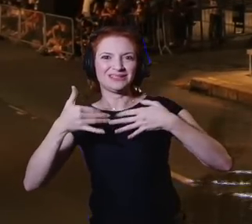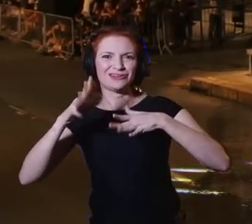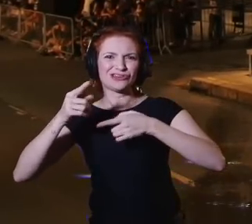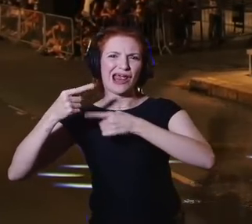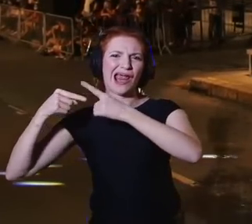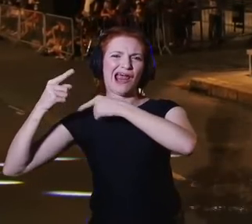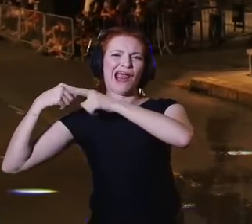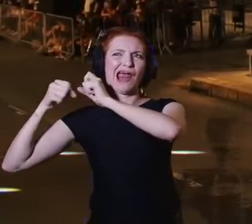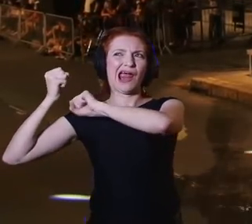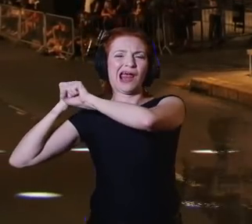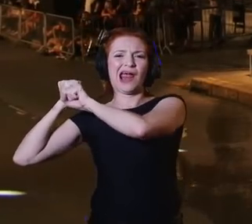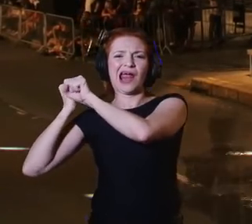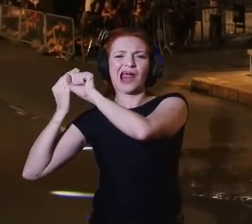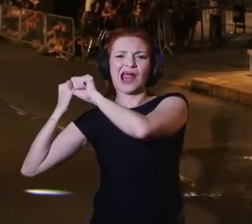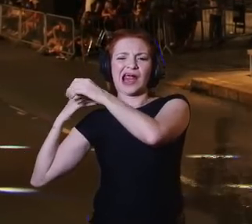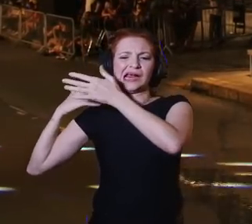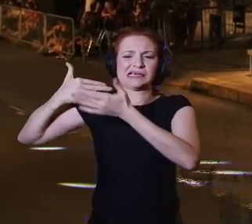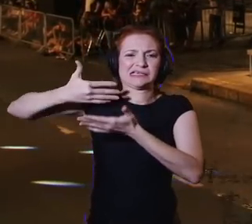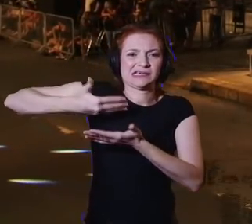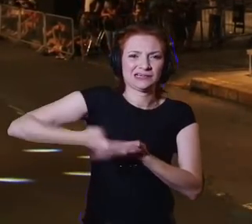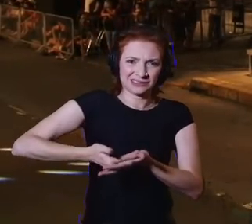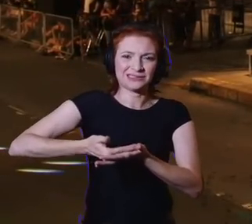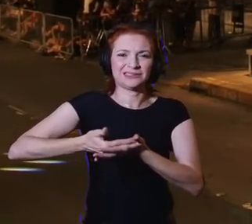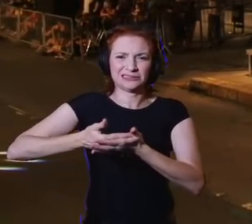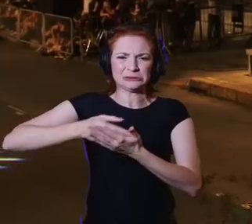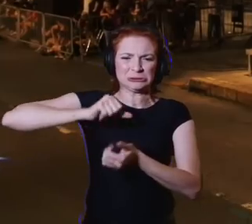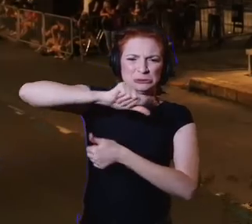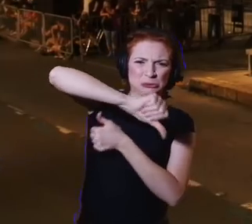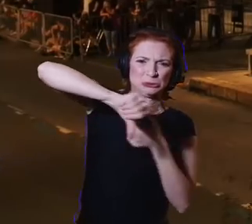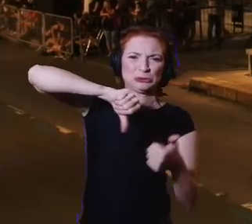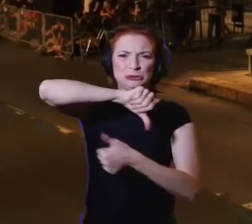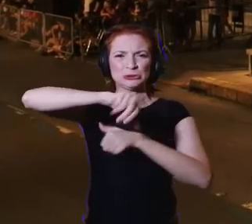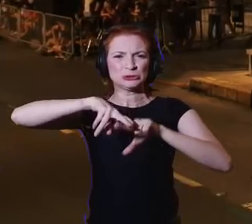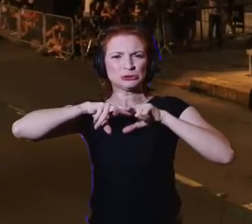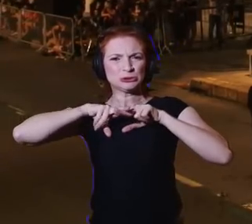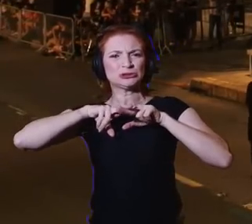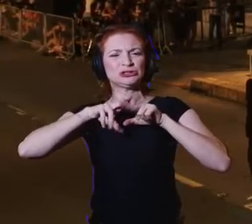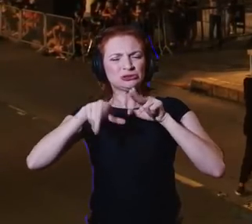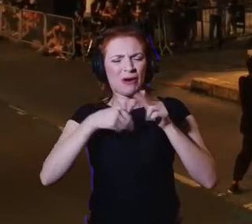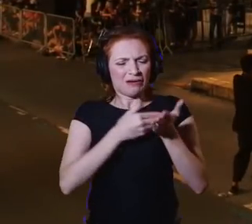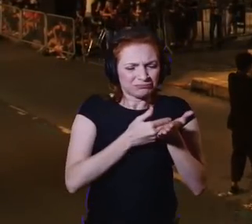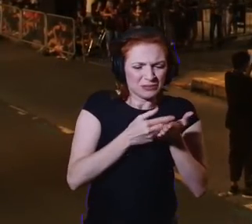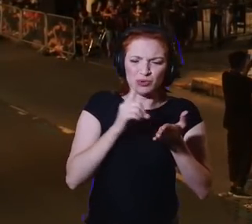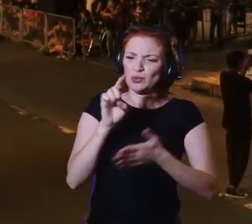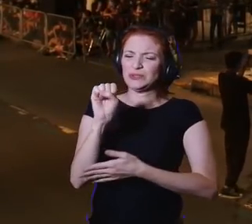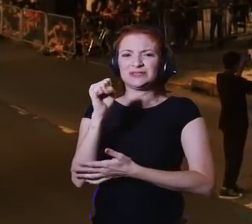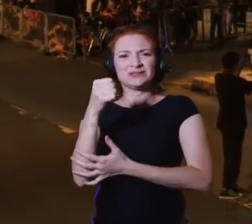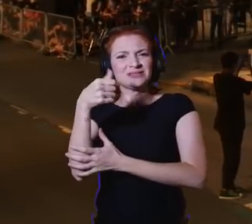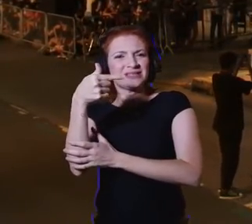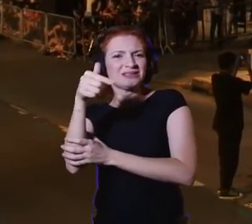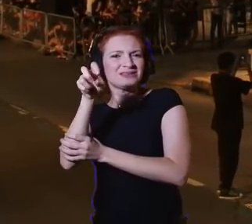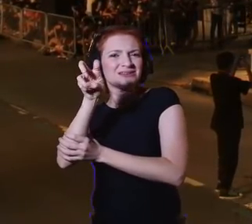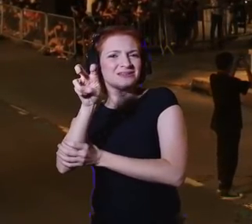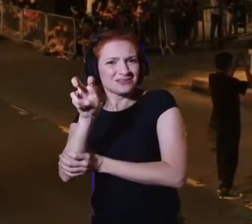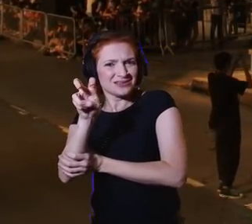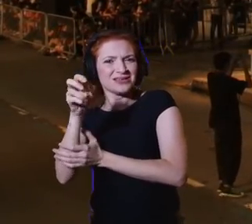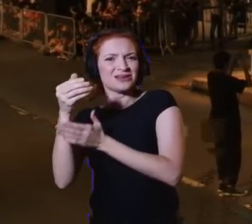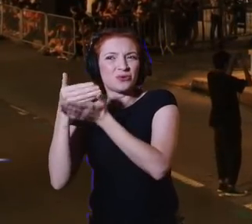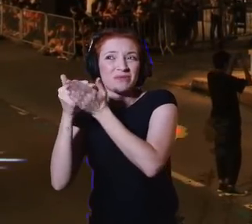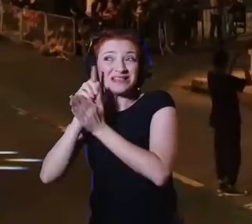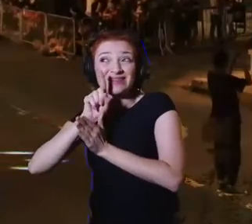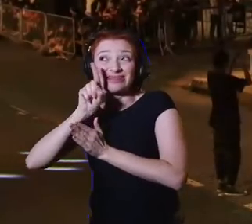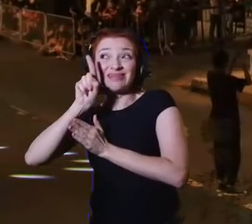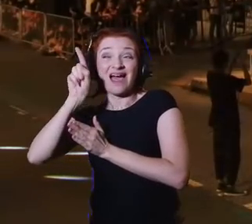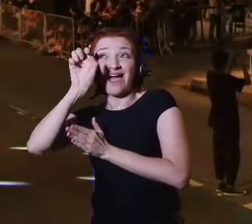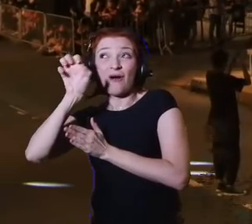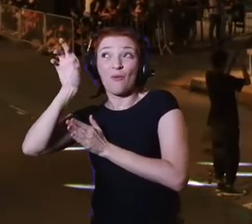anos. Por tanto, tanto tempo que repassa 1875, da saída do porto de